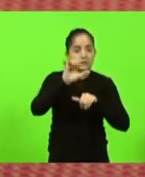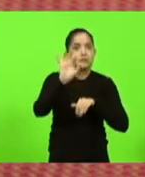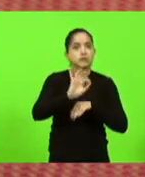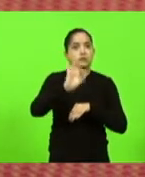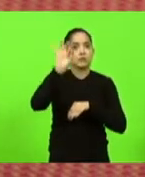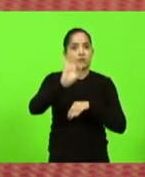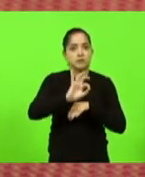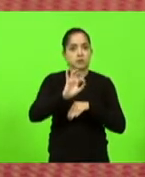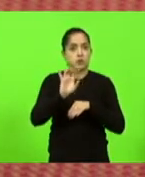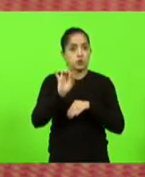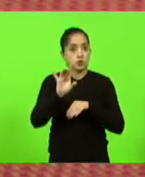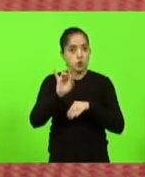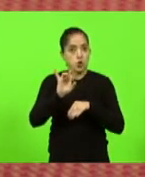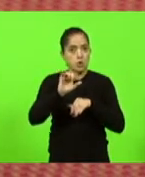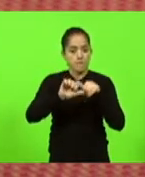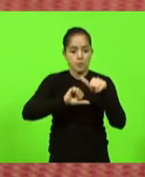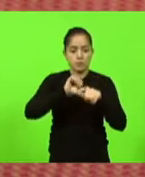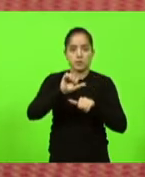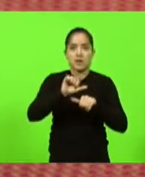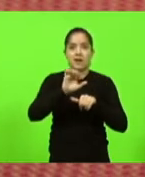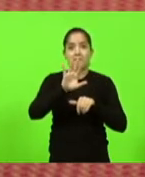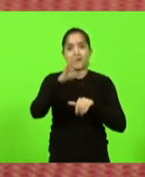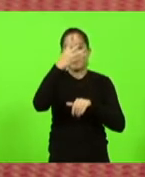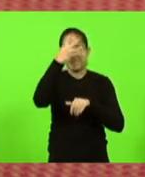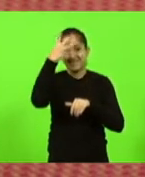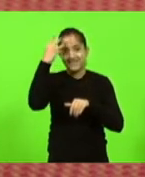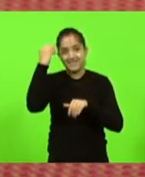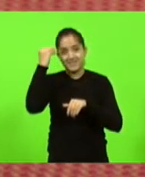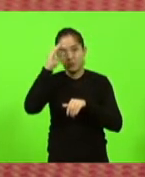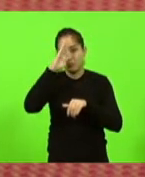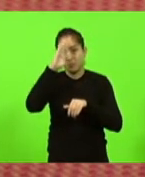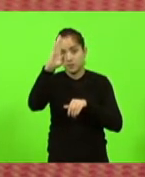presidente. Mas ele esqueceu a parte principal,